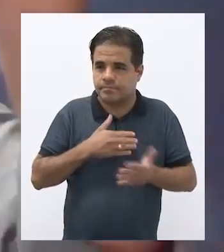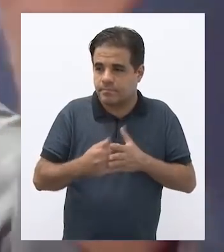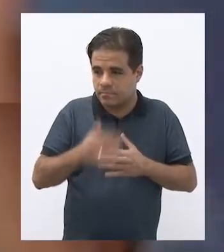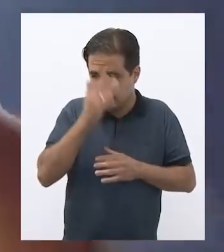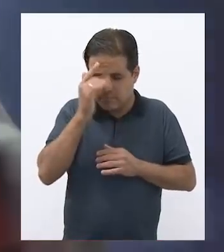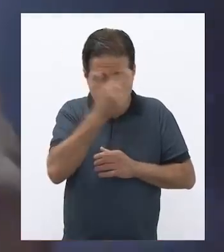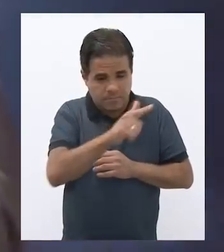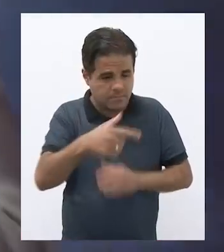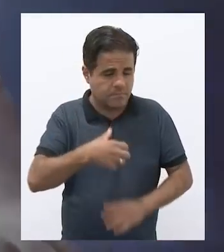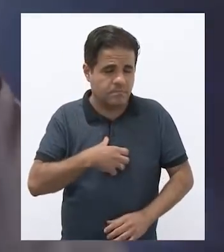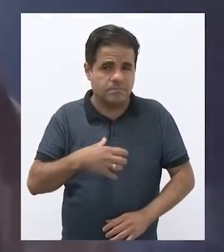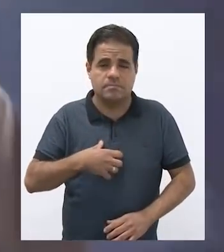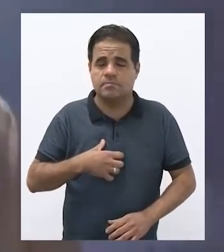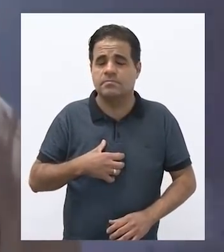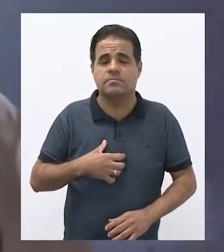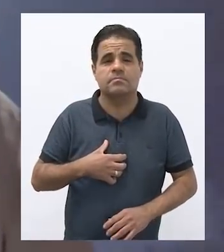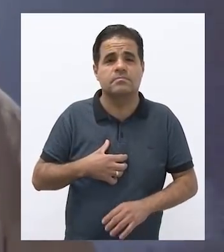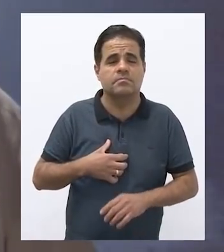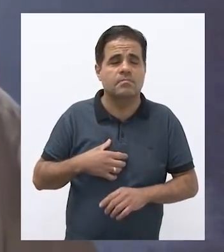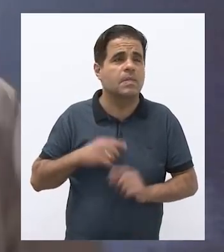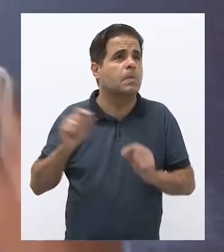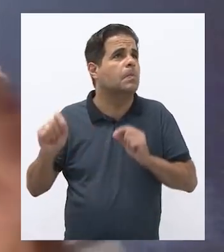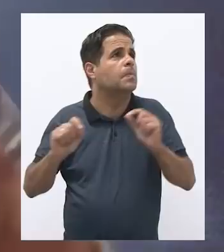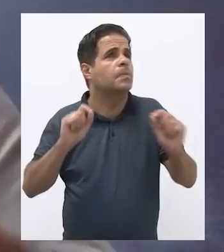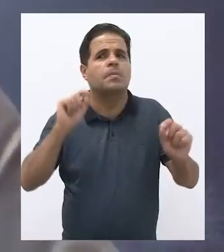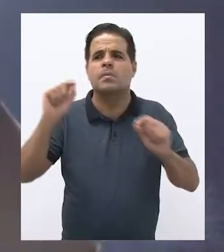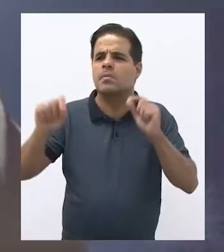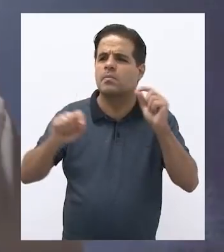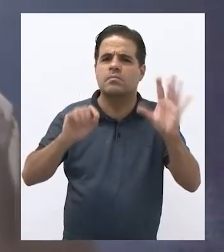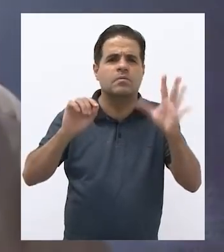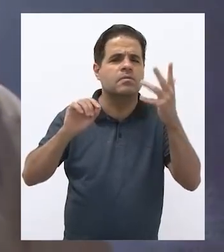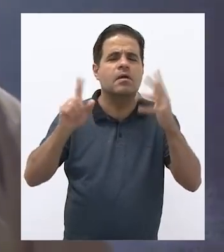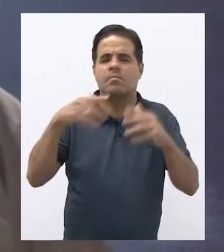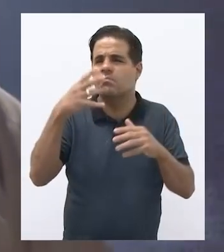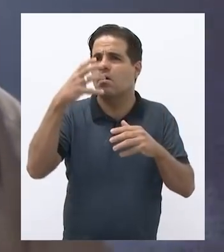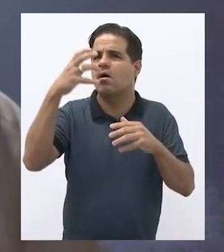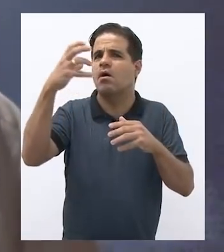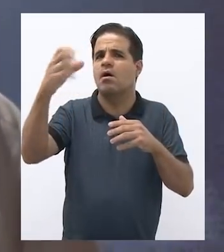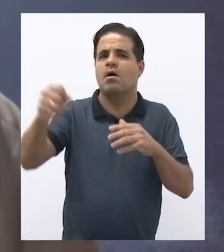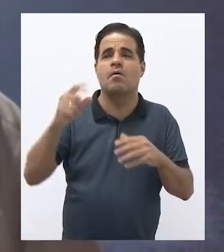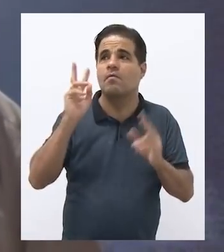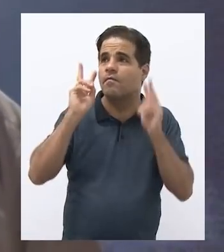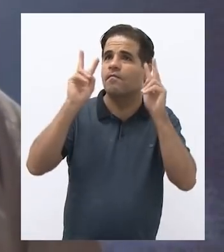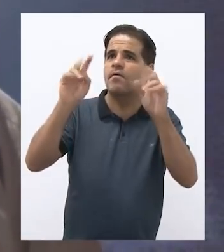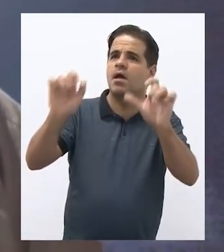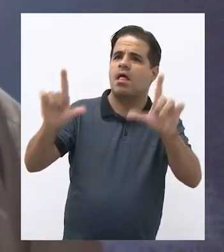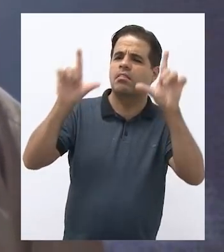outro tipo de sinal é mais encantador do que olhar para a tela.